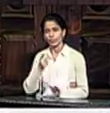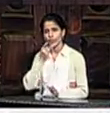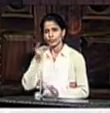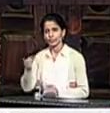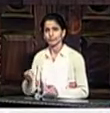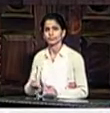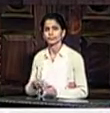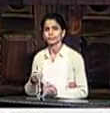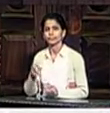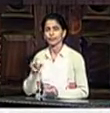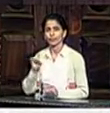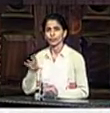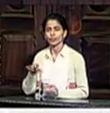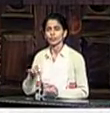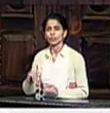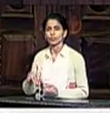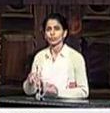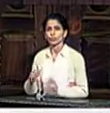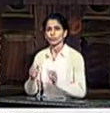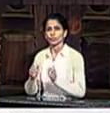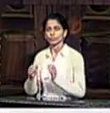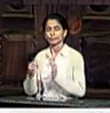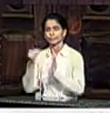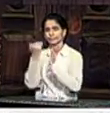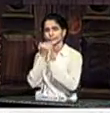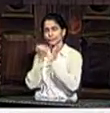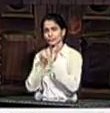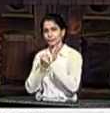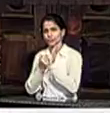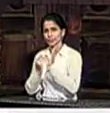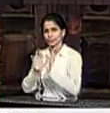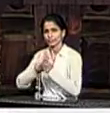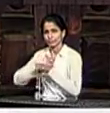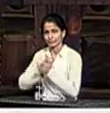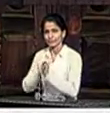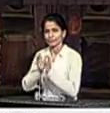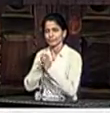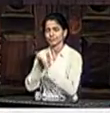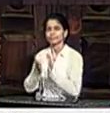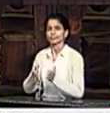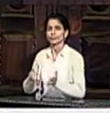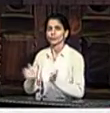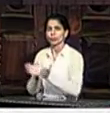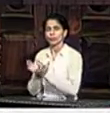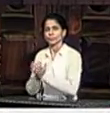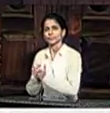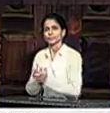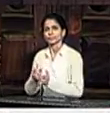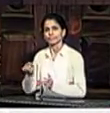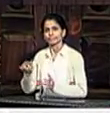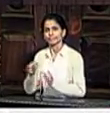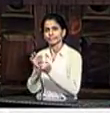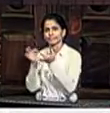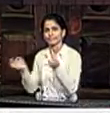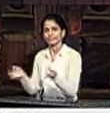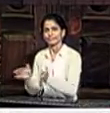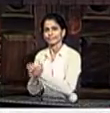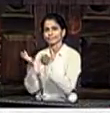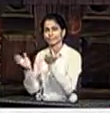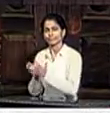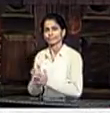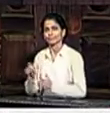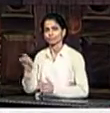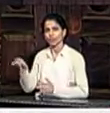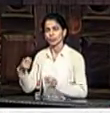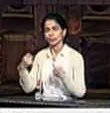são medidas que sacrificam preferencialmente aqueles que mais dependem dos serviços